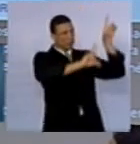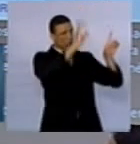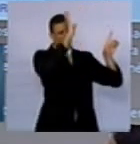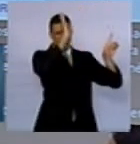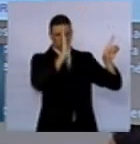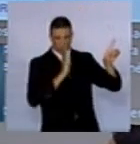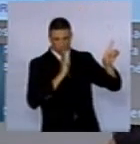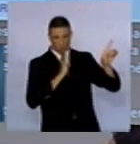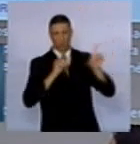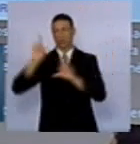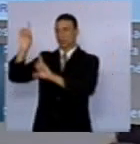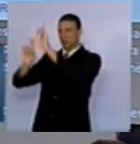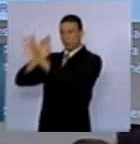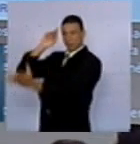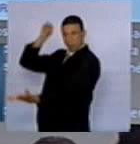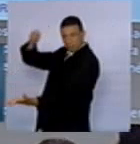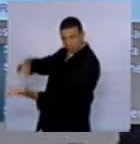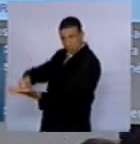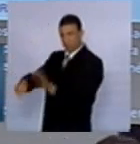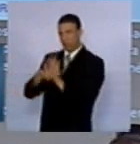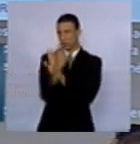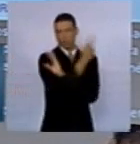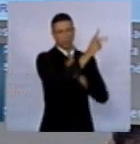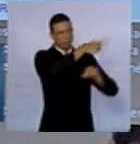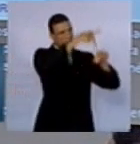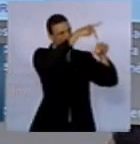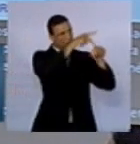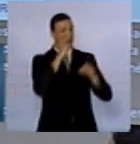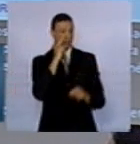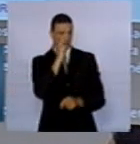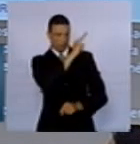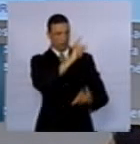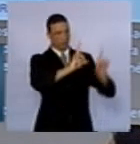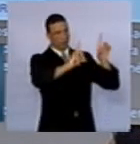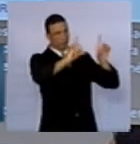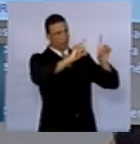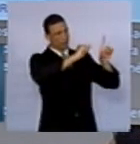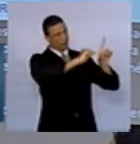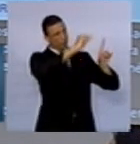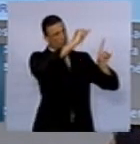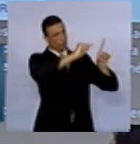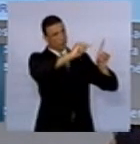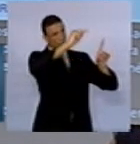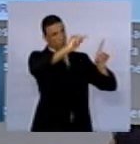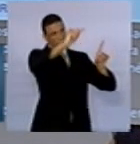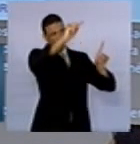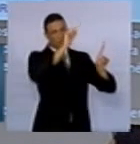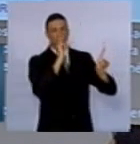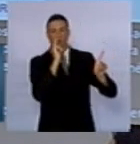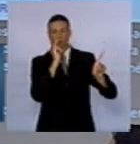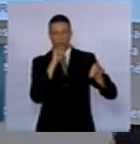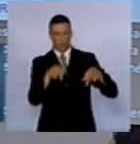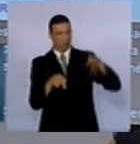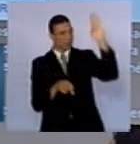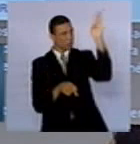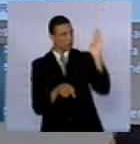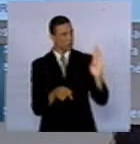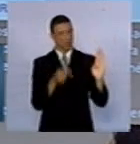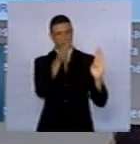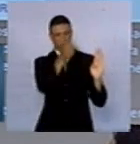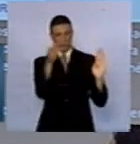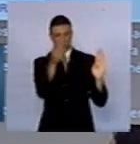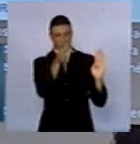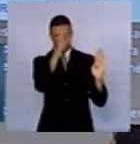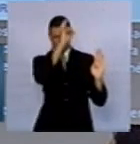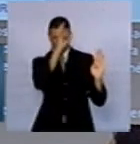e a televisão paga é possível observar evidentemente que o Brasil né ali com 77% de